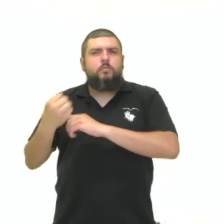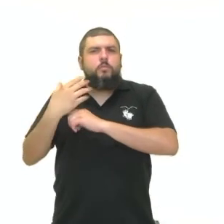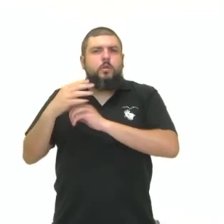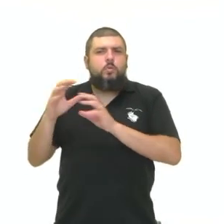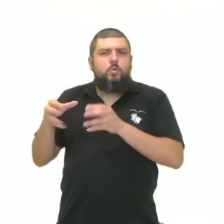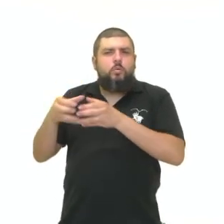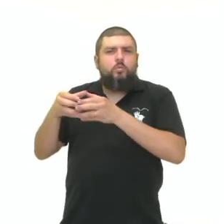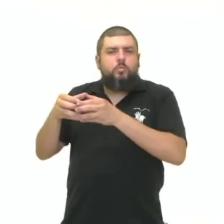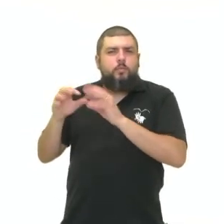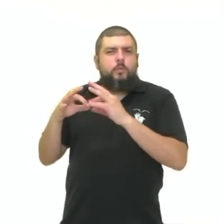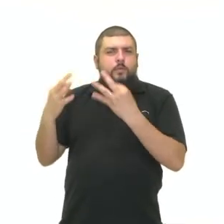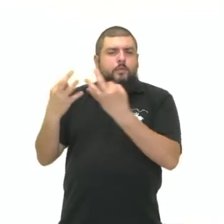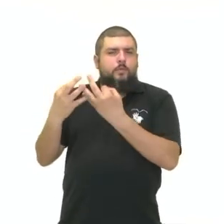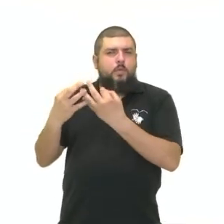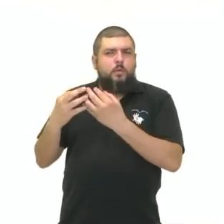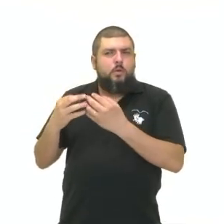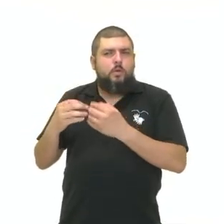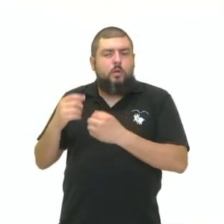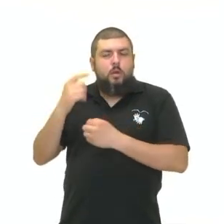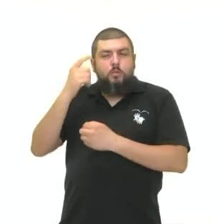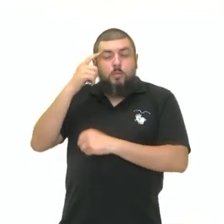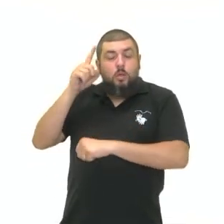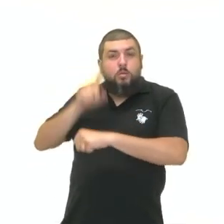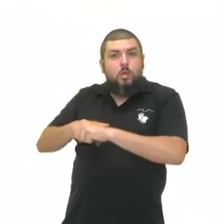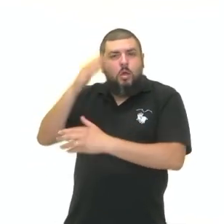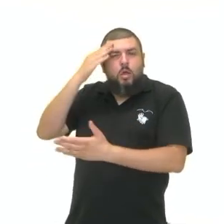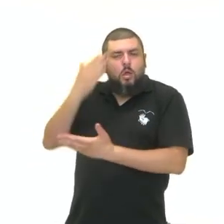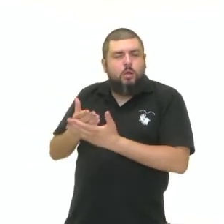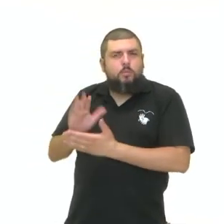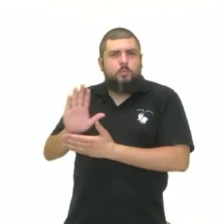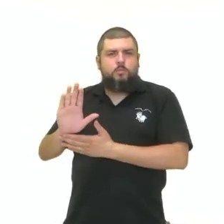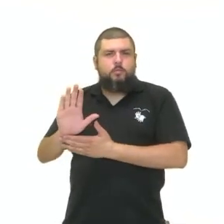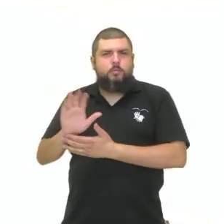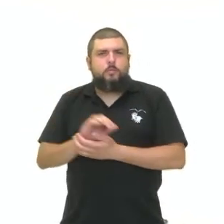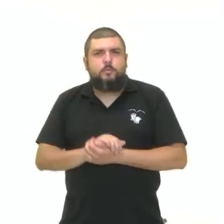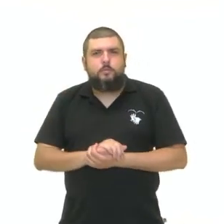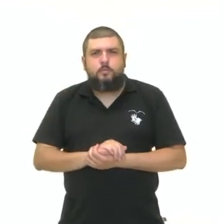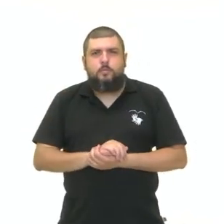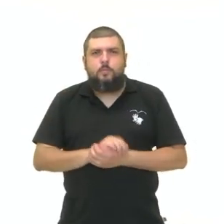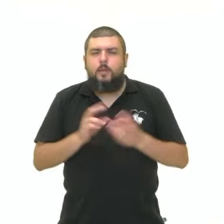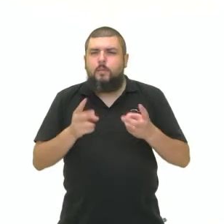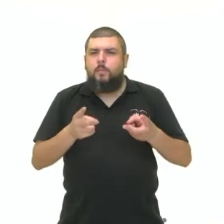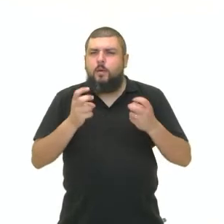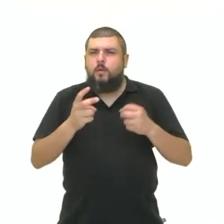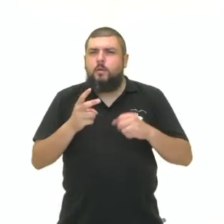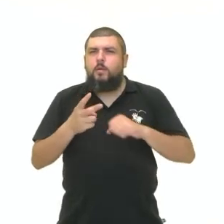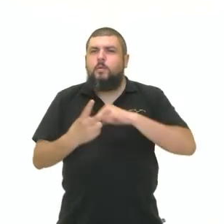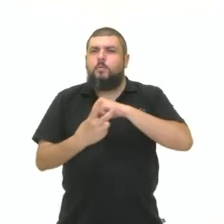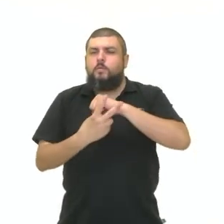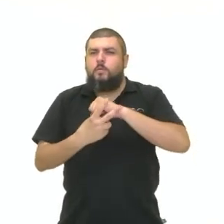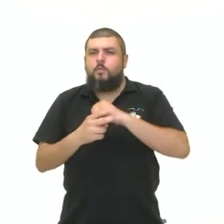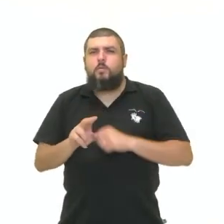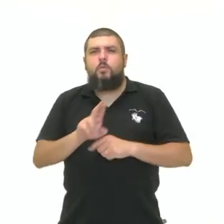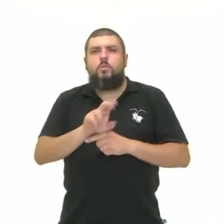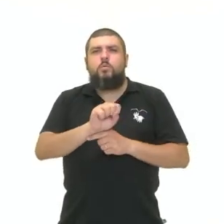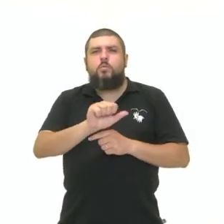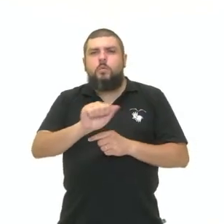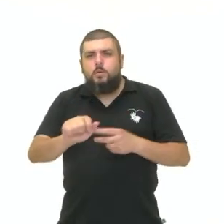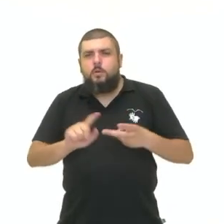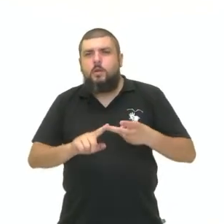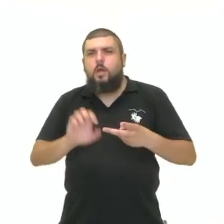pensam duas vezes antes de acreditar. Veja só, nós temos verbos em destaque: usa, é,